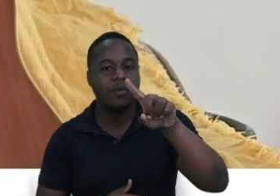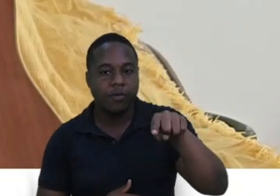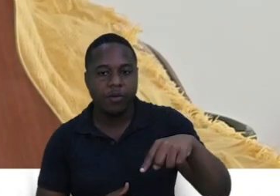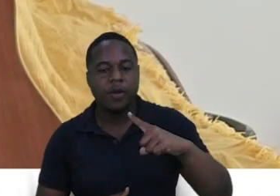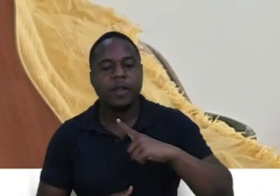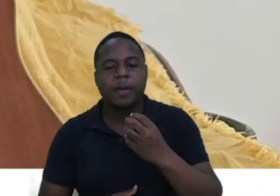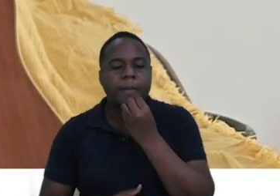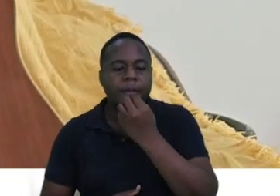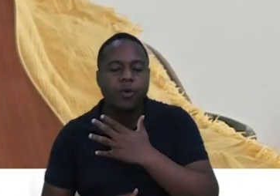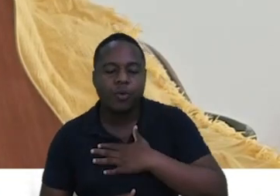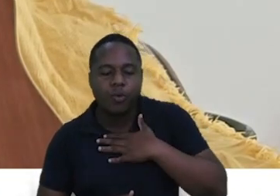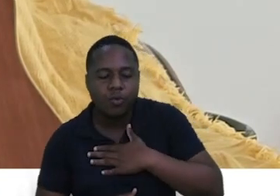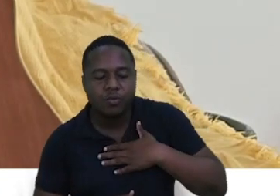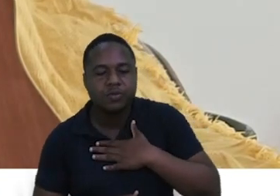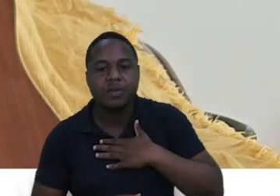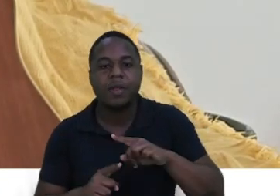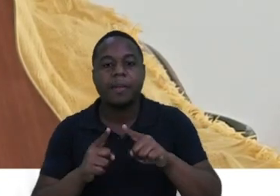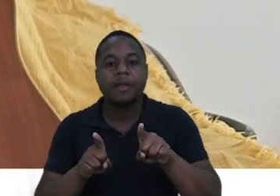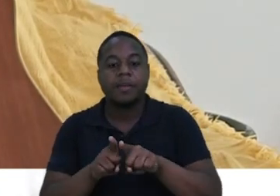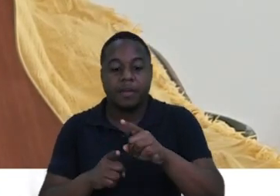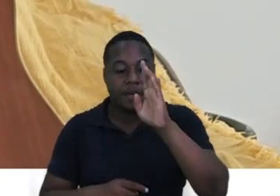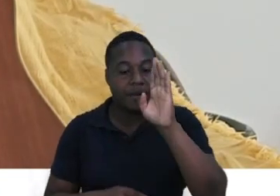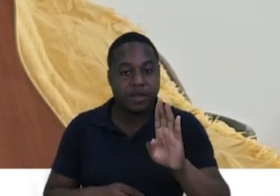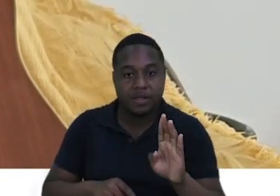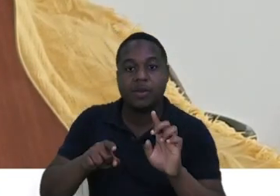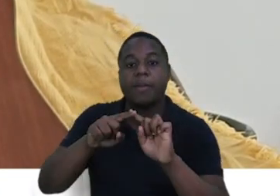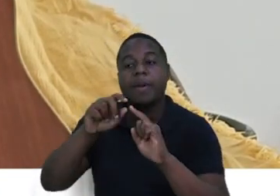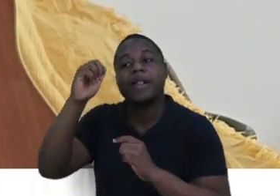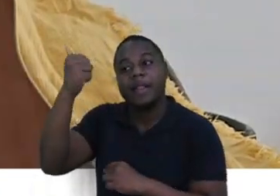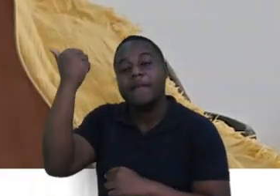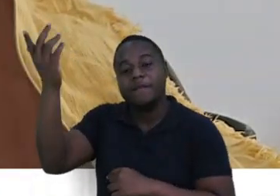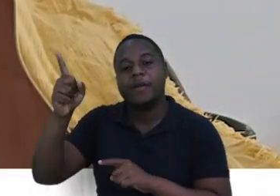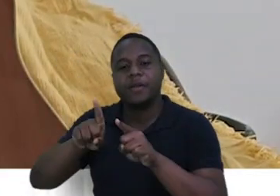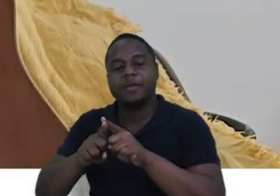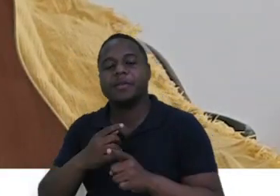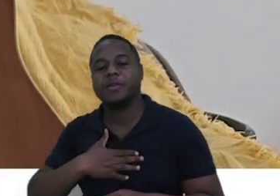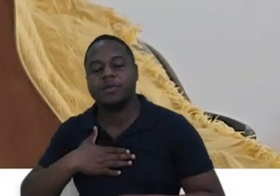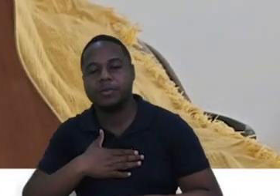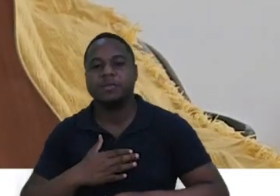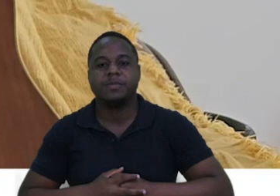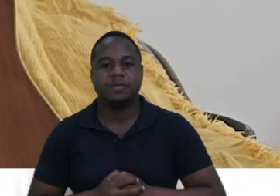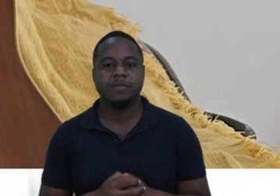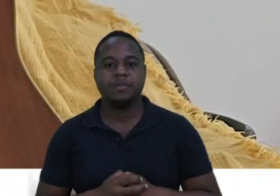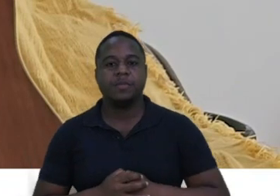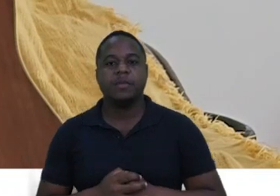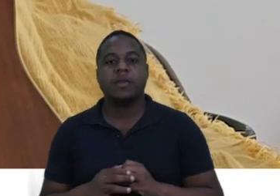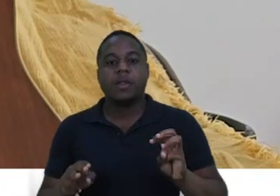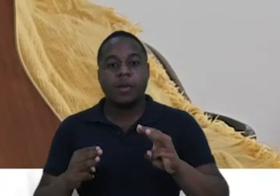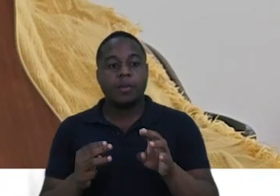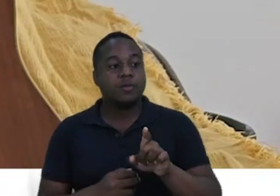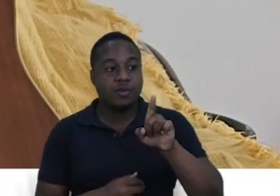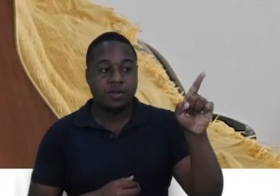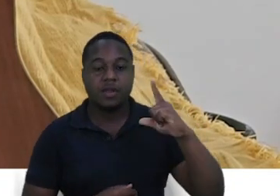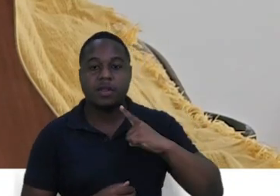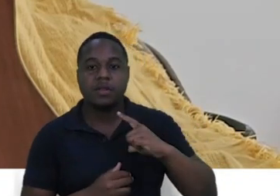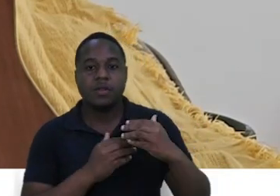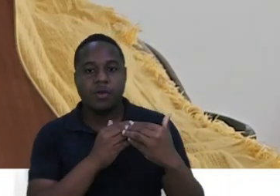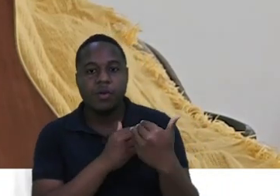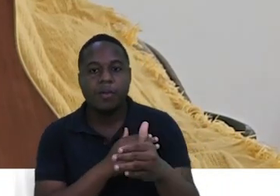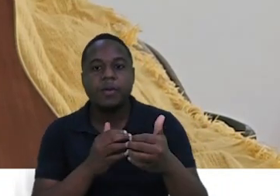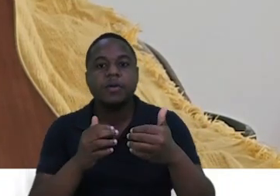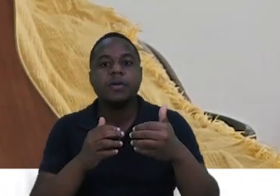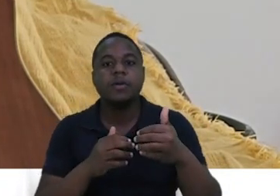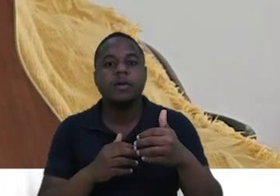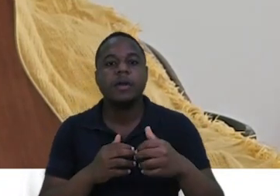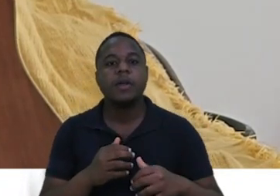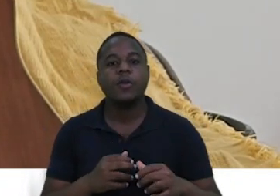que é gostoso aqui pro Brasil, mas também que ele é muito gostoso lá fora. Essa música que eu apresentei para vocês logo no início do vídeo é a música